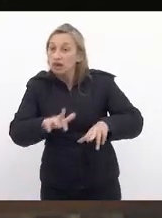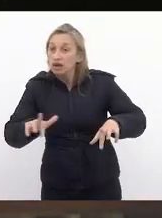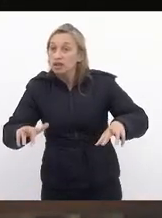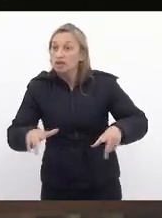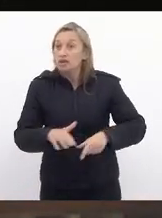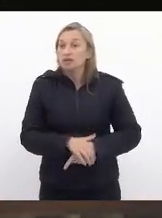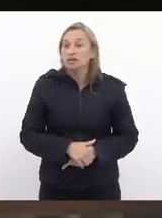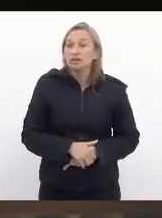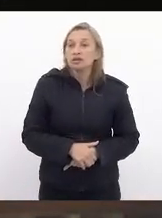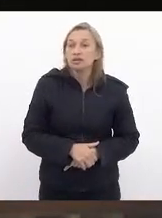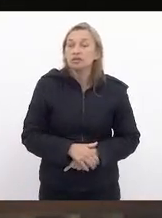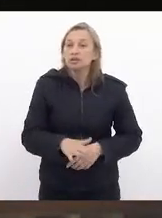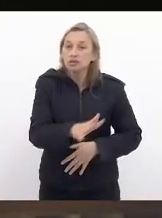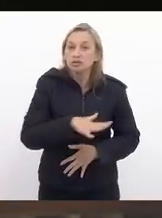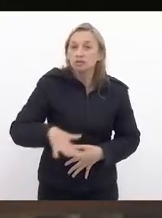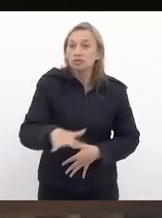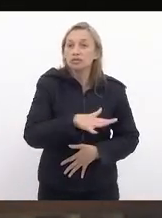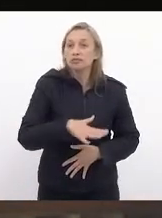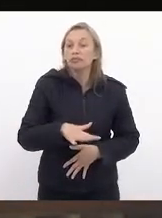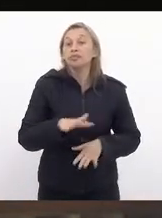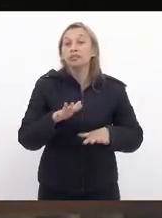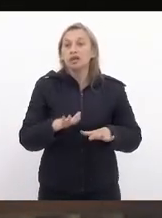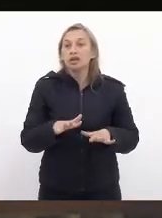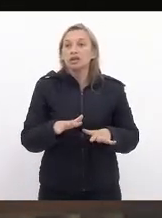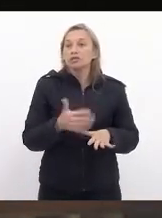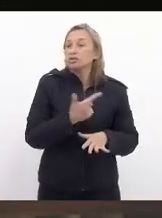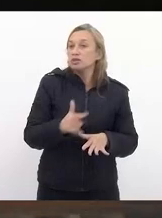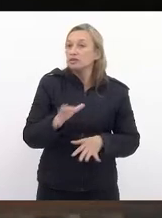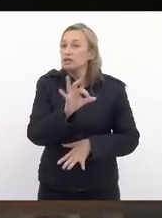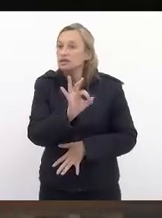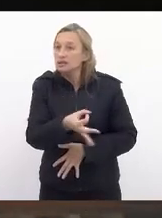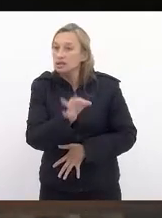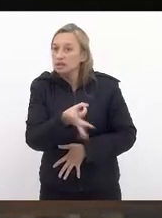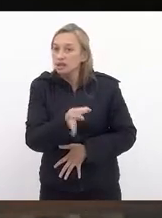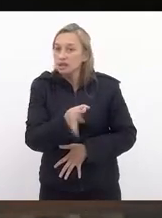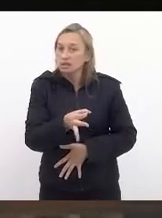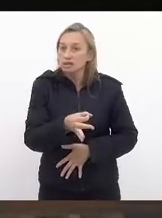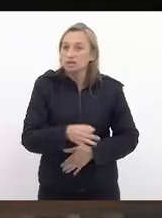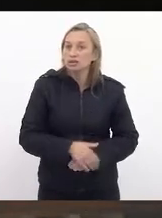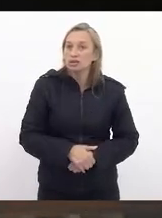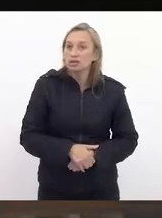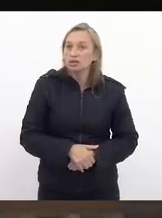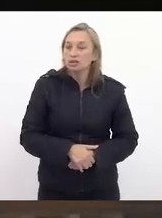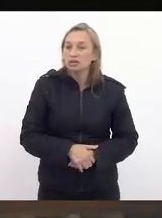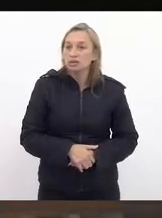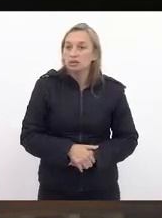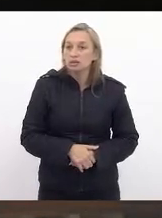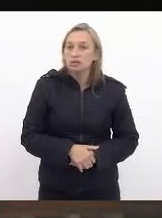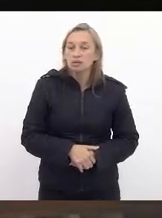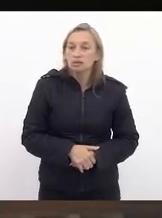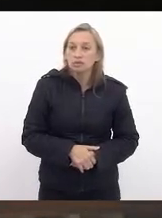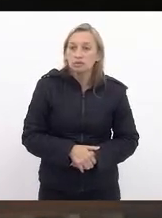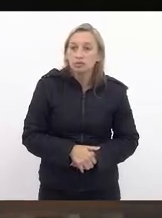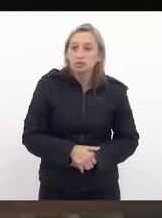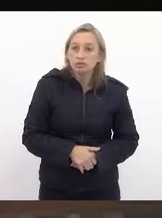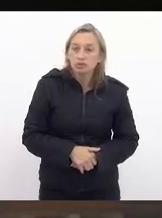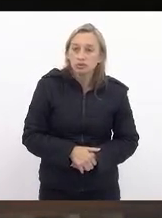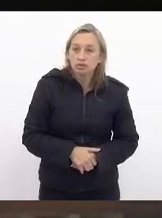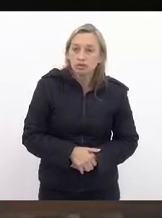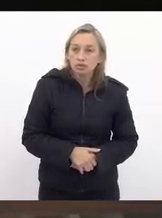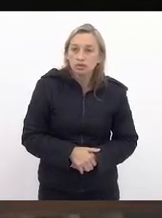territórios apesar de não haver de fato uma política pública efetiva de fomento